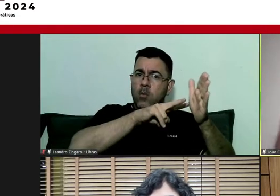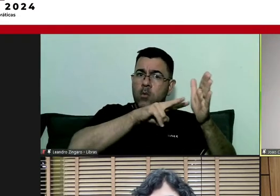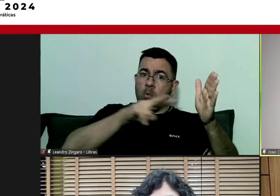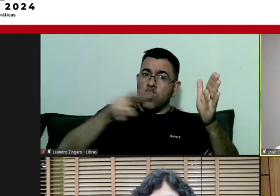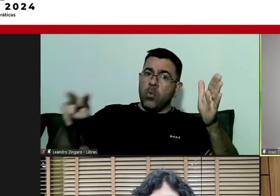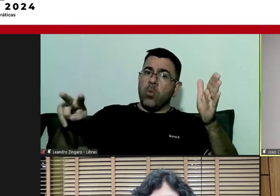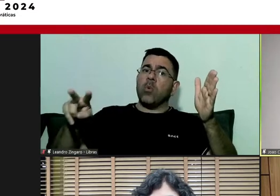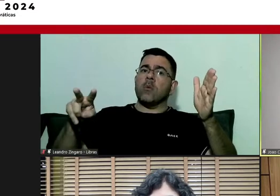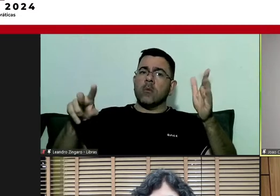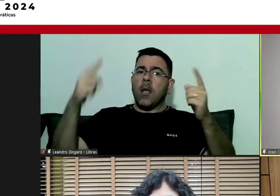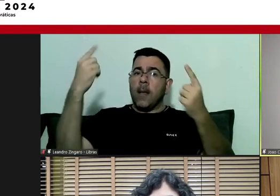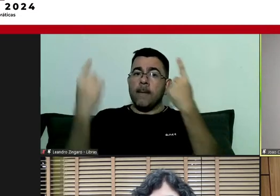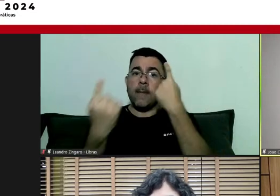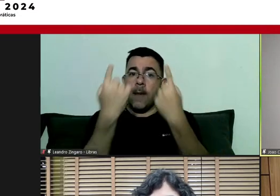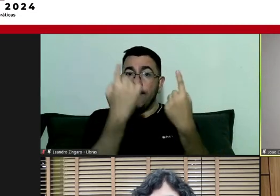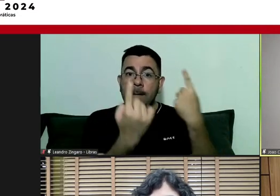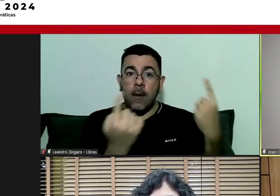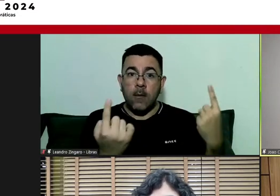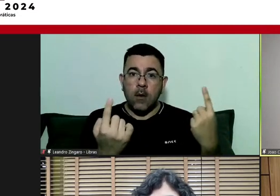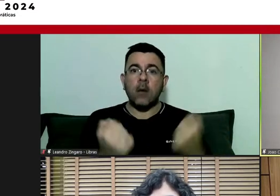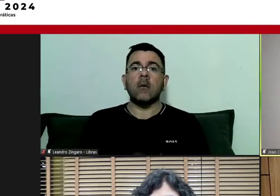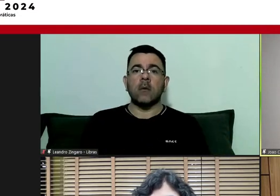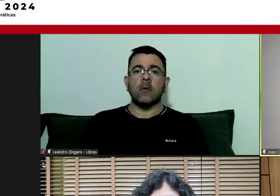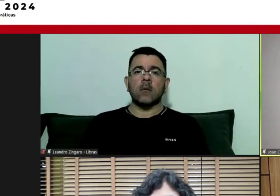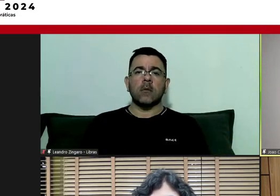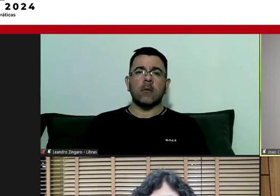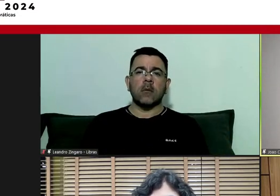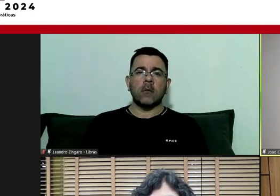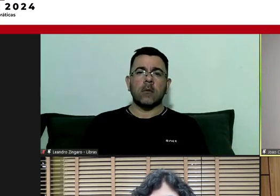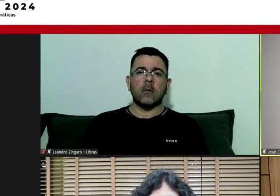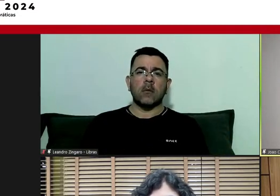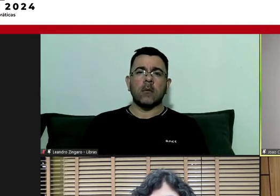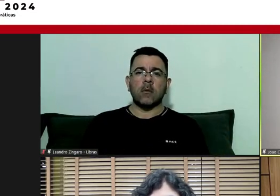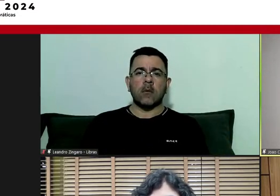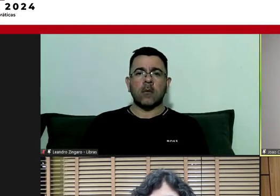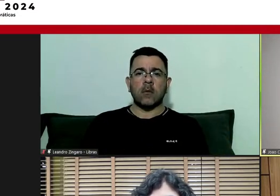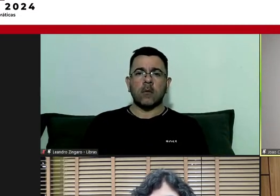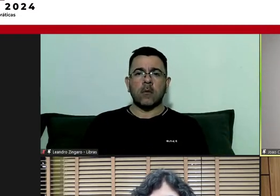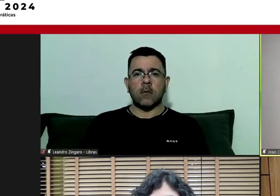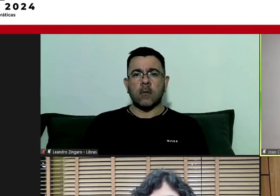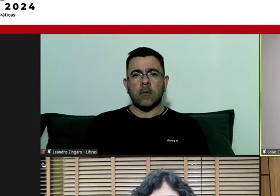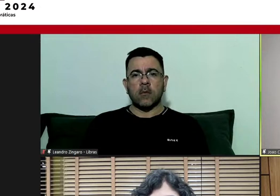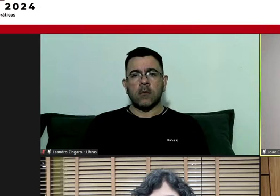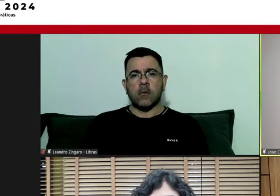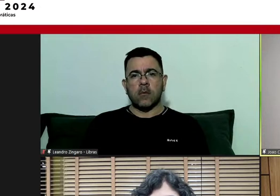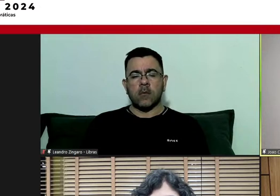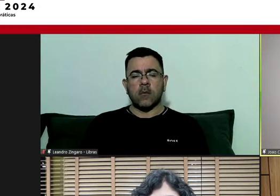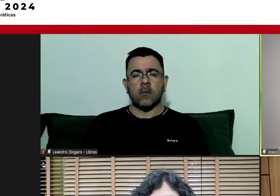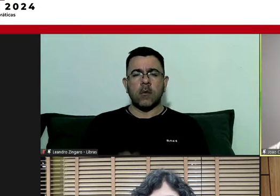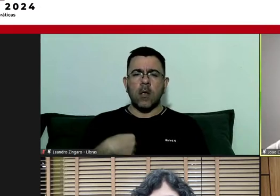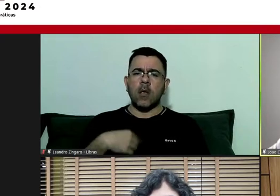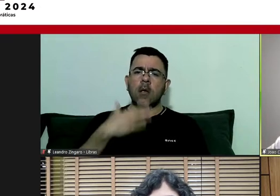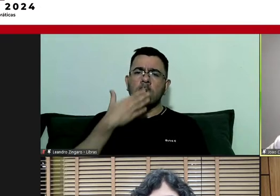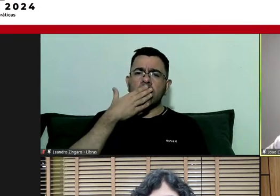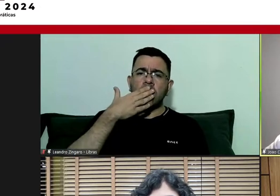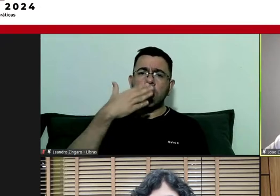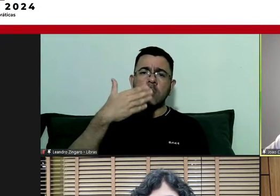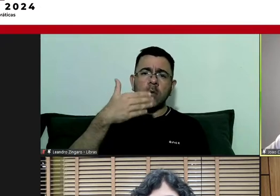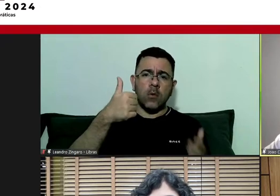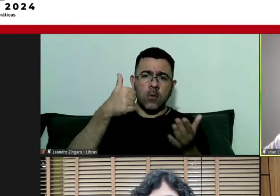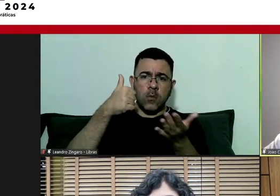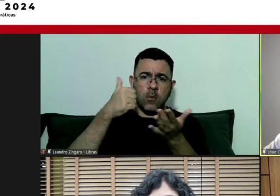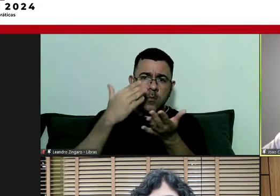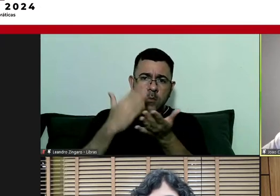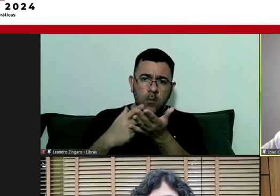possa fazer eu fiz um experimento disso eu lancei um maior cadastro de auxílio emergencial por